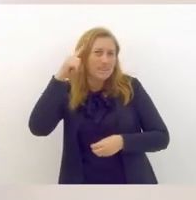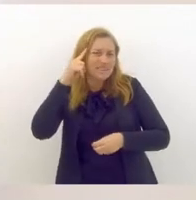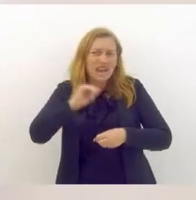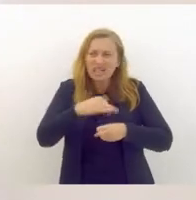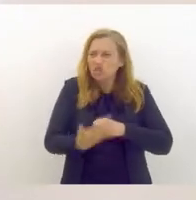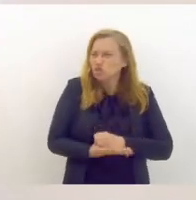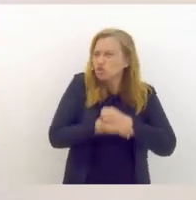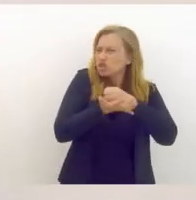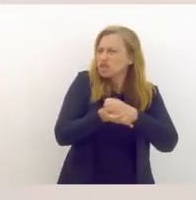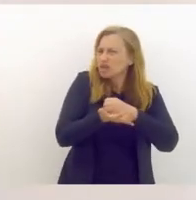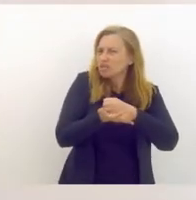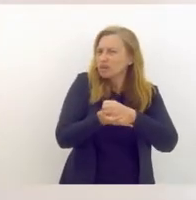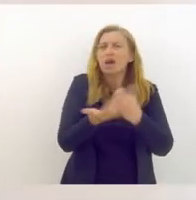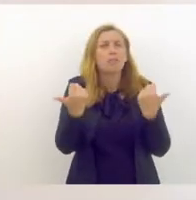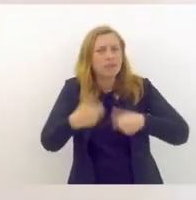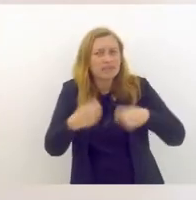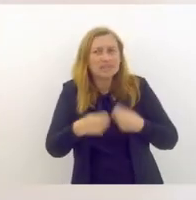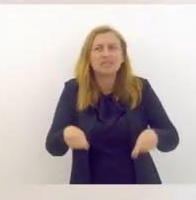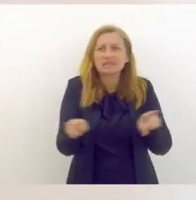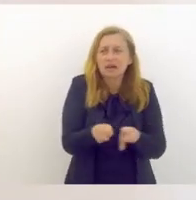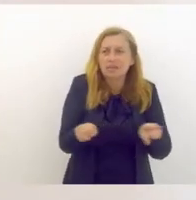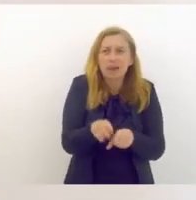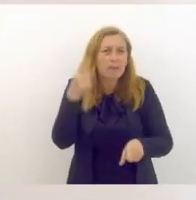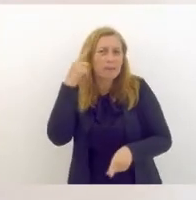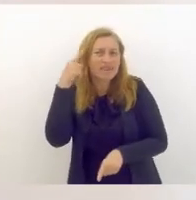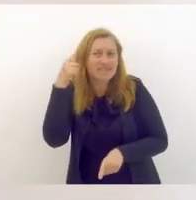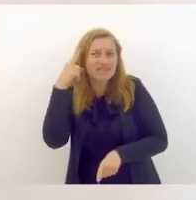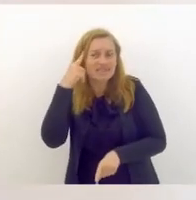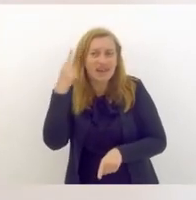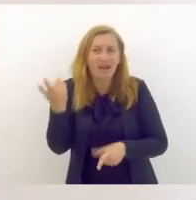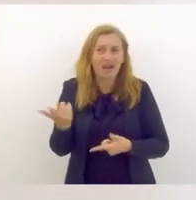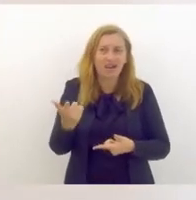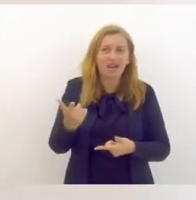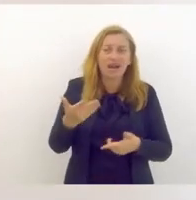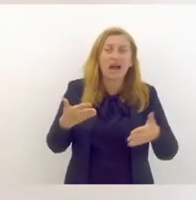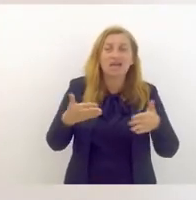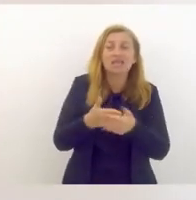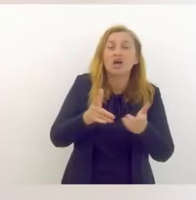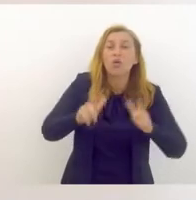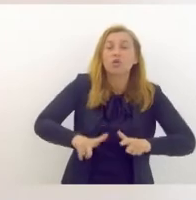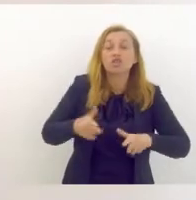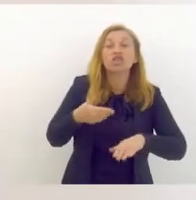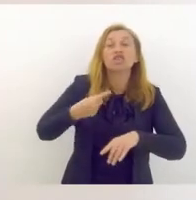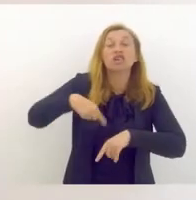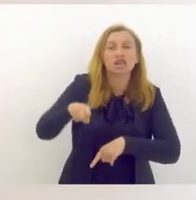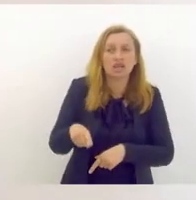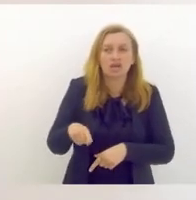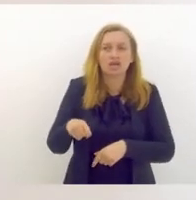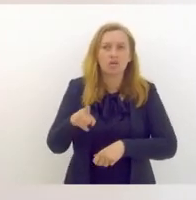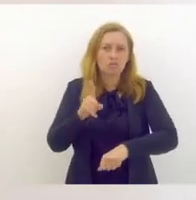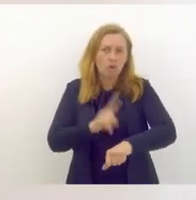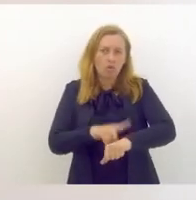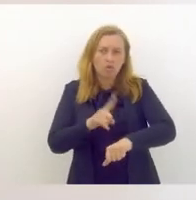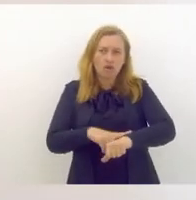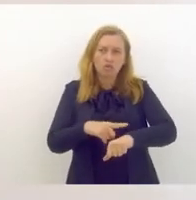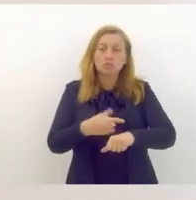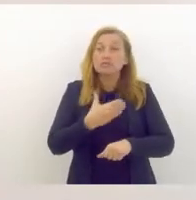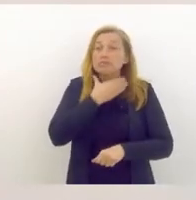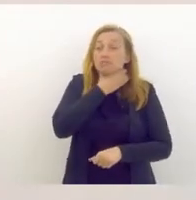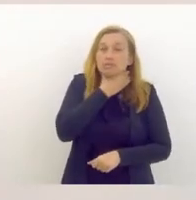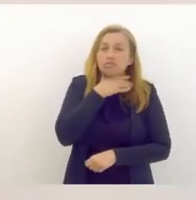sustentabilidade precisa também pensar a sua perspectiva até onde nós podemos ir. Nós vivemos um momento de crise